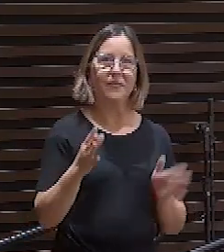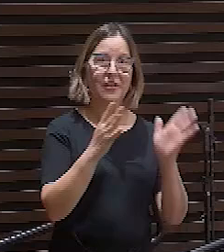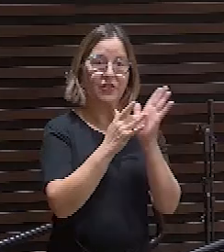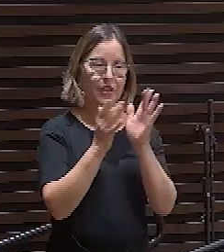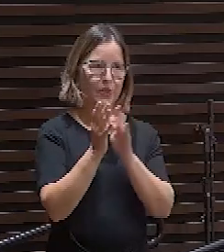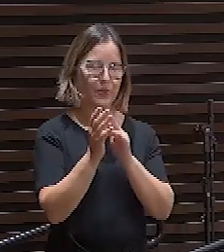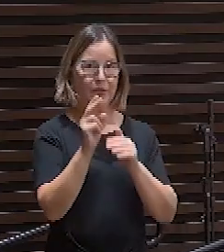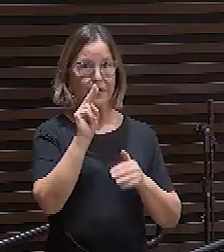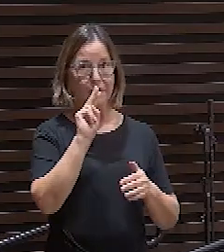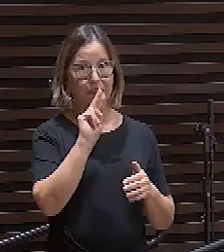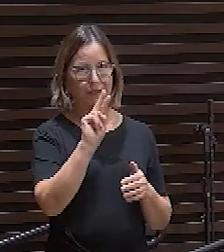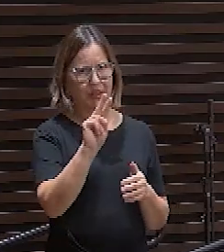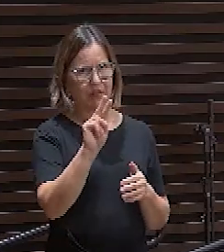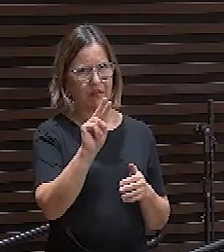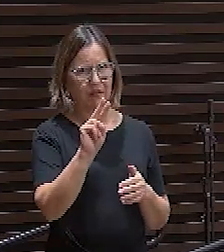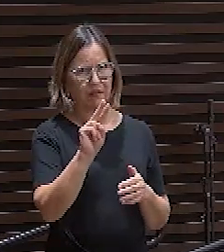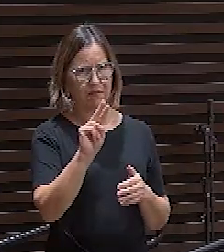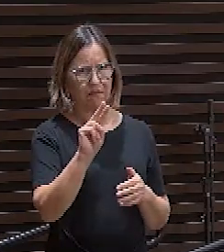vendo isto, indignou-se.